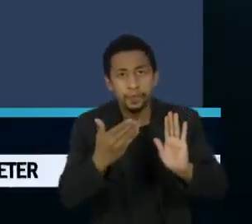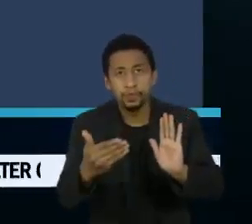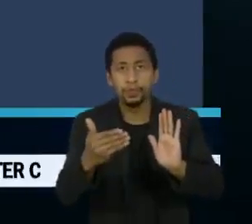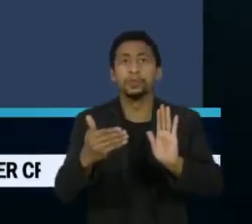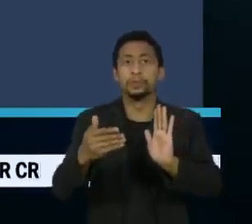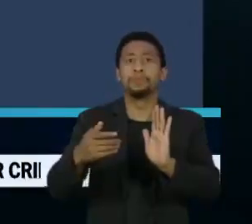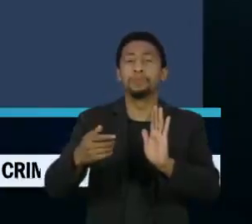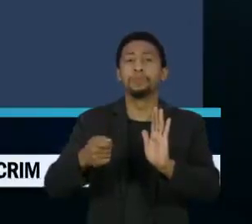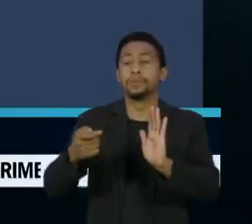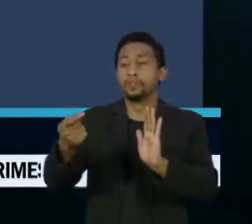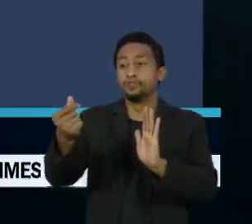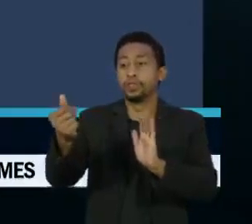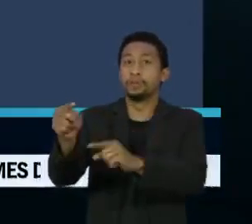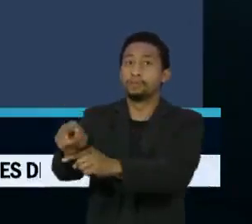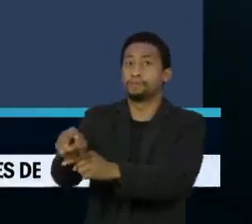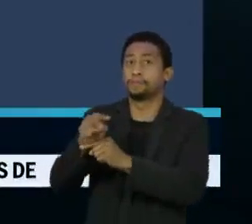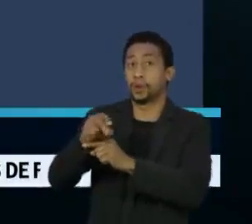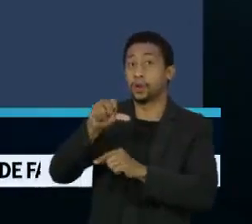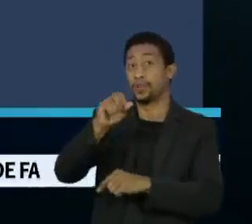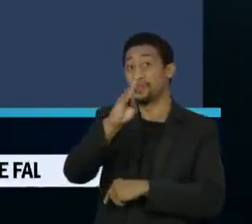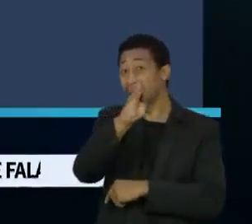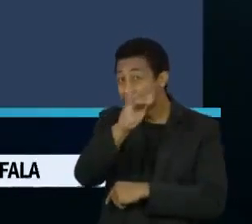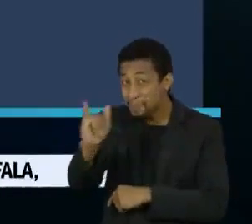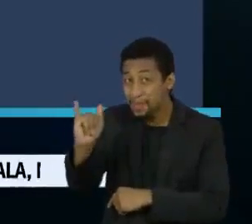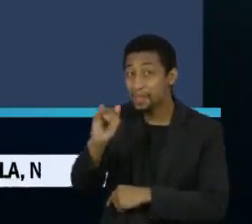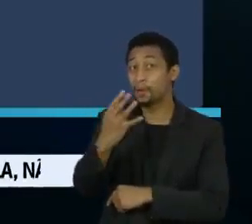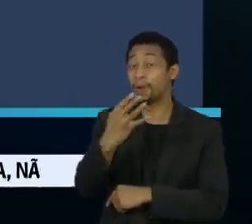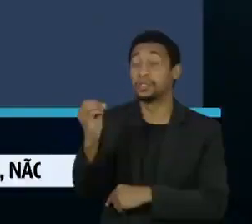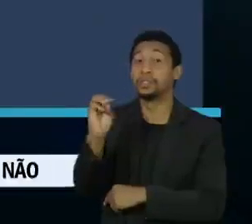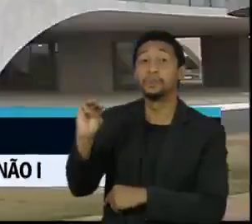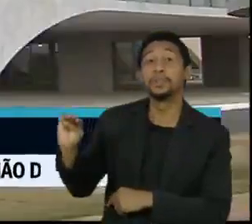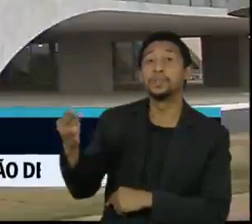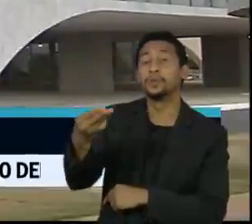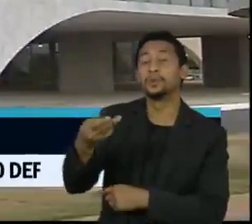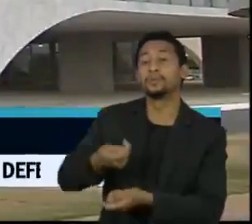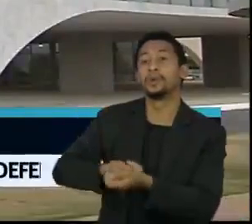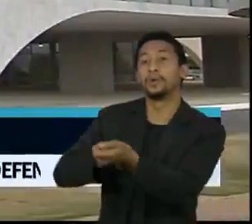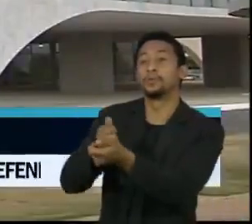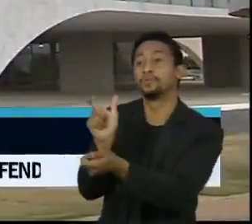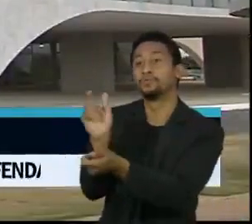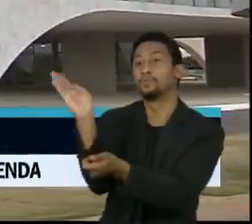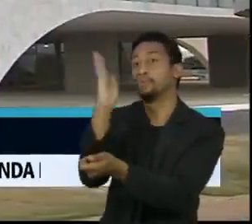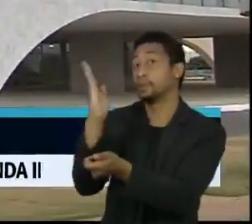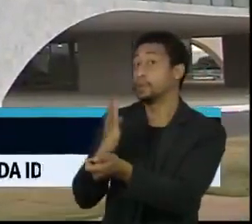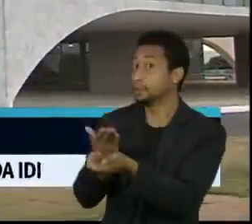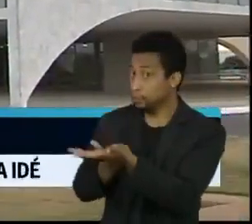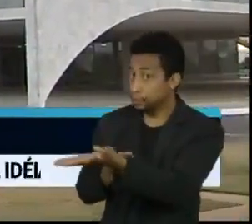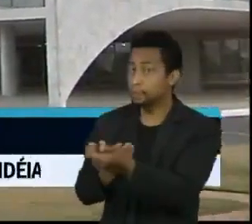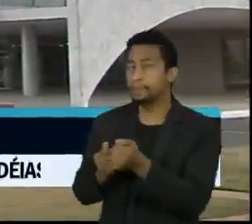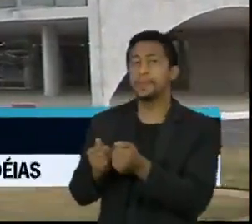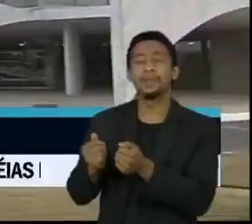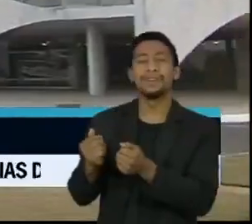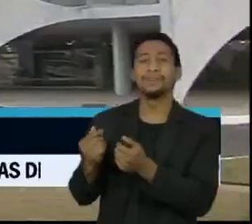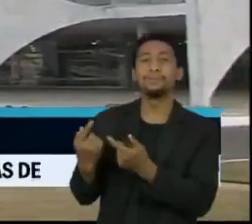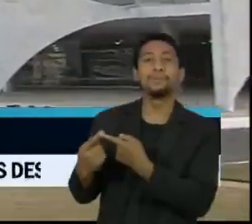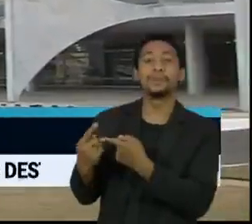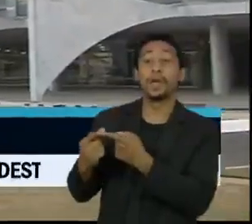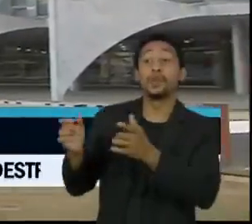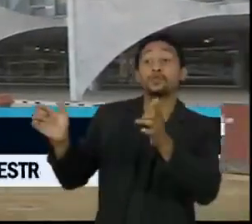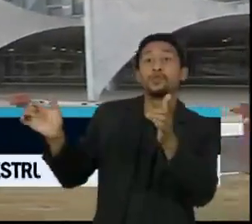especial de cerca de 9 bilhões e 400 milhões de reais para o Auxílio Brasil. Esse valor é uma sobra dos chamados